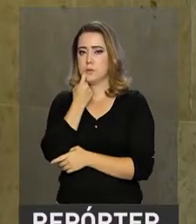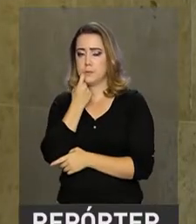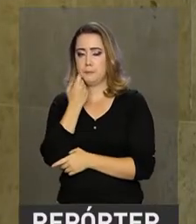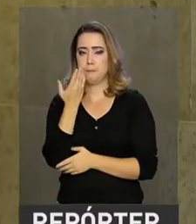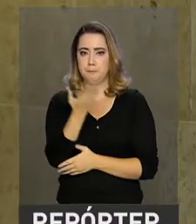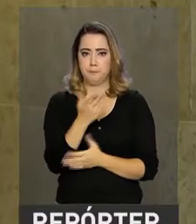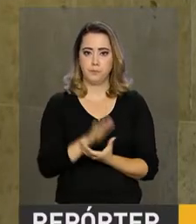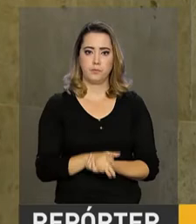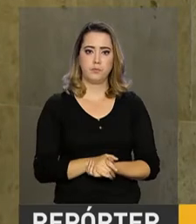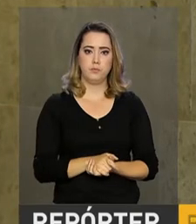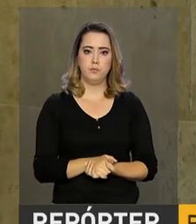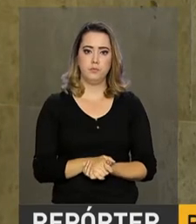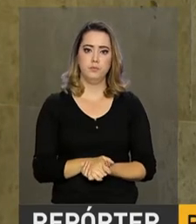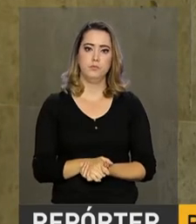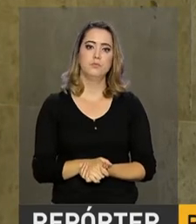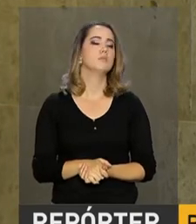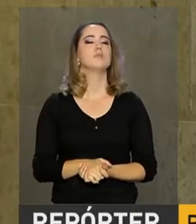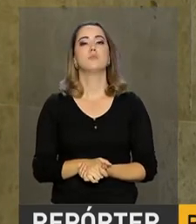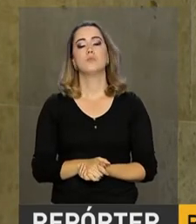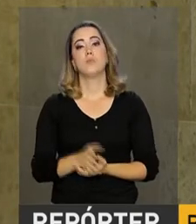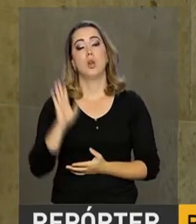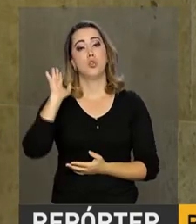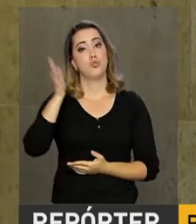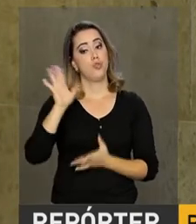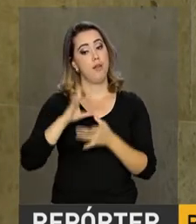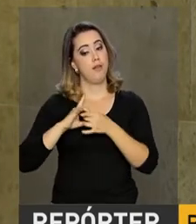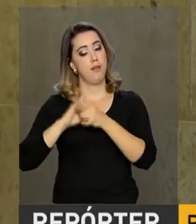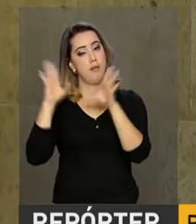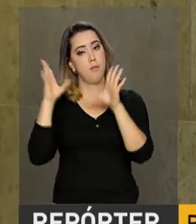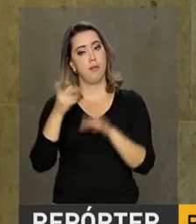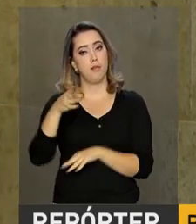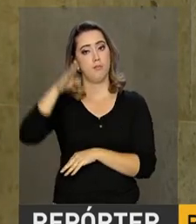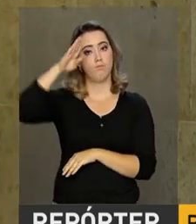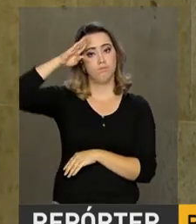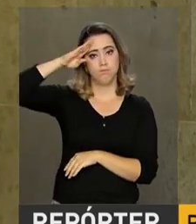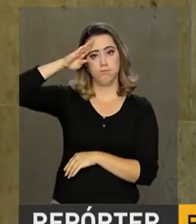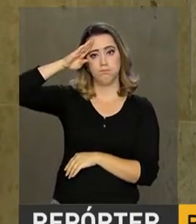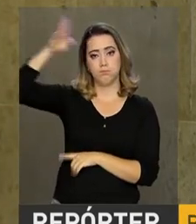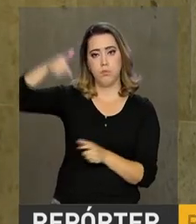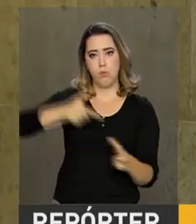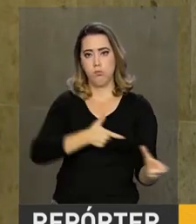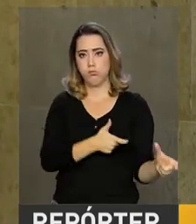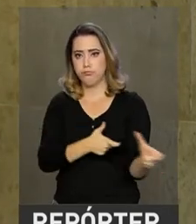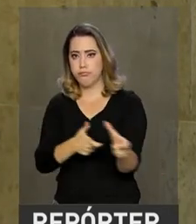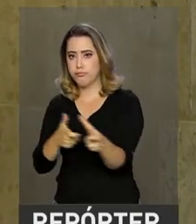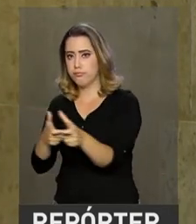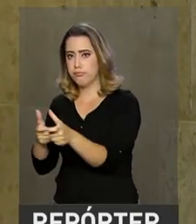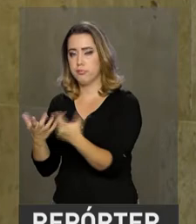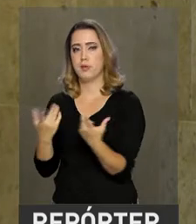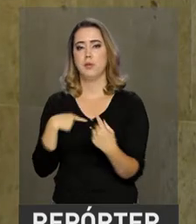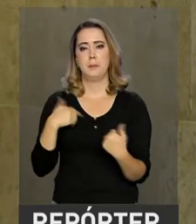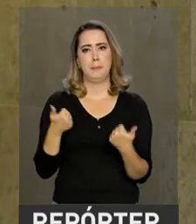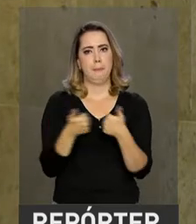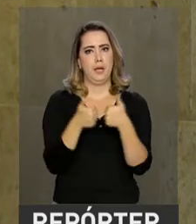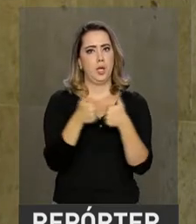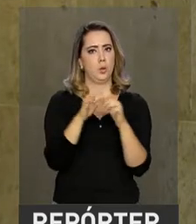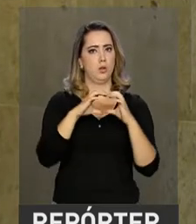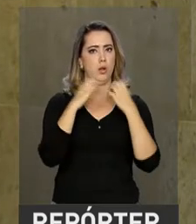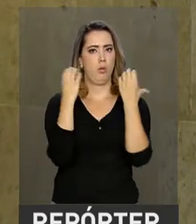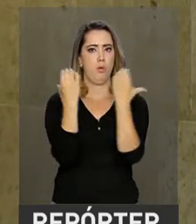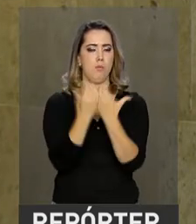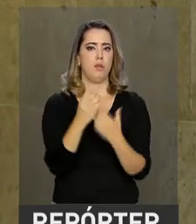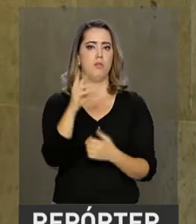operação do Exército e de mais forças necessárias para que seja feito um cerco na